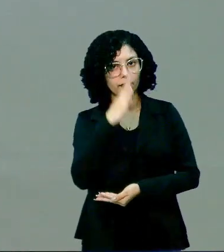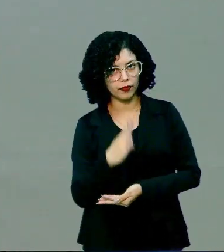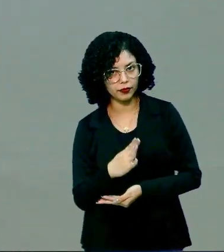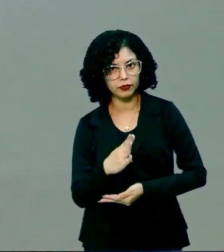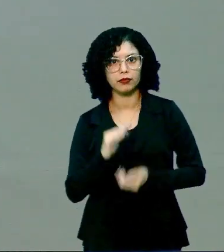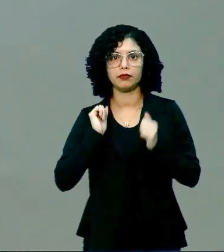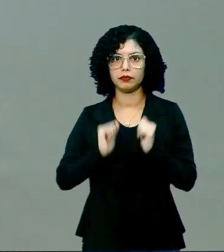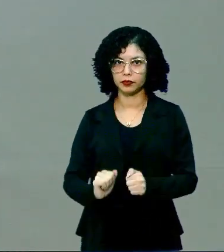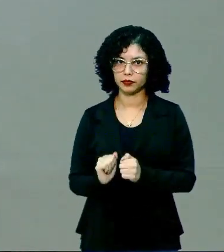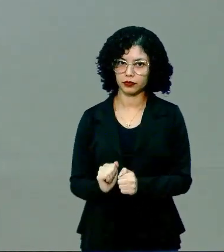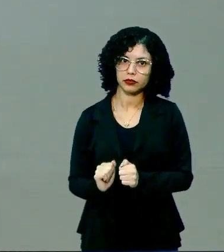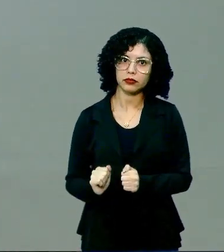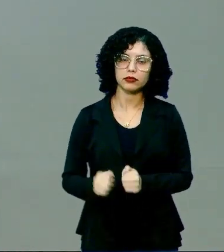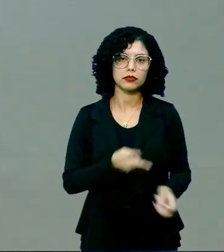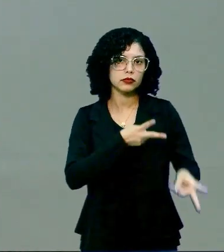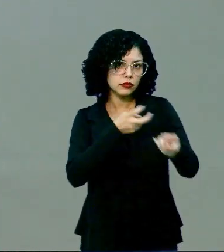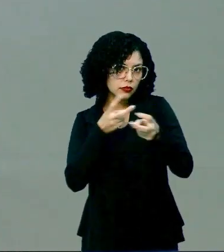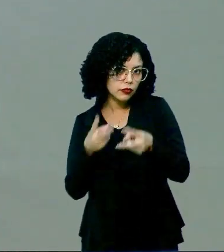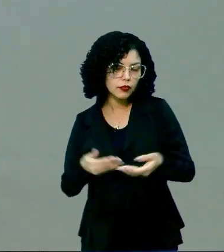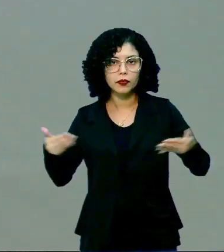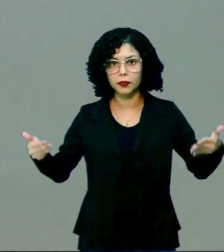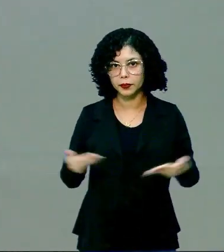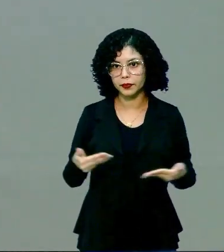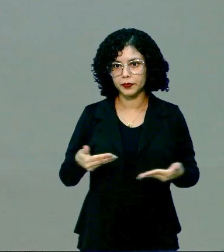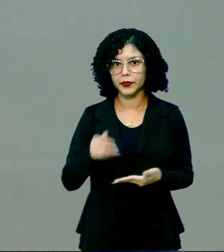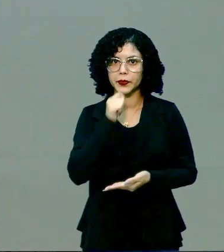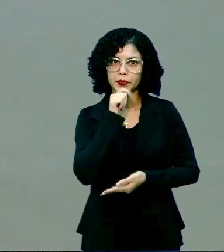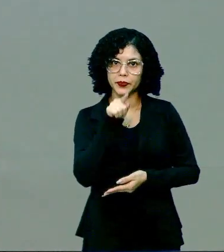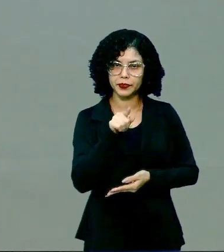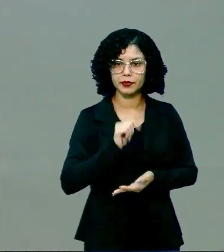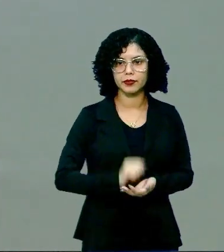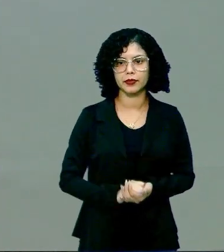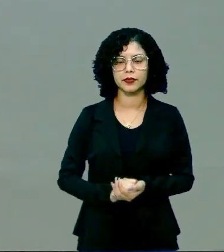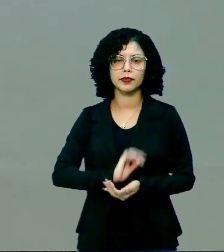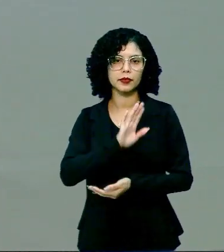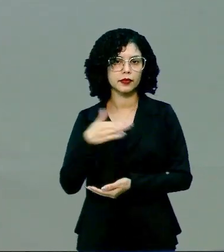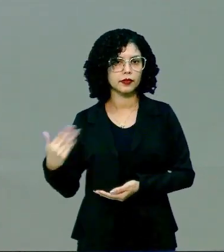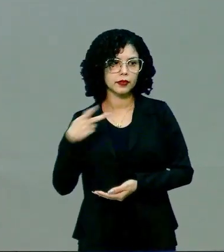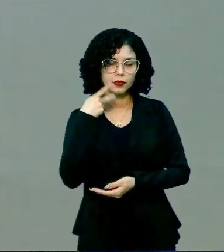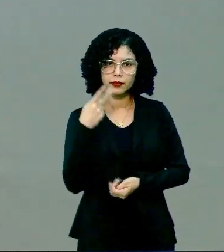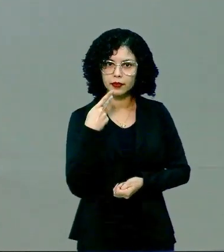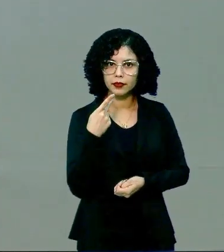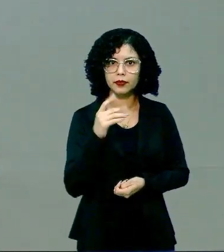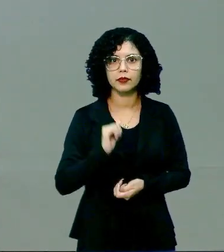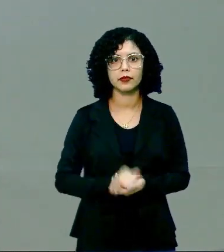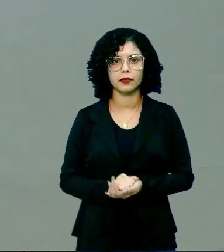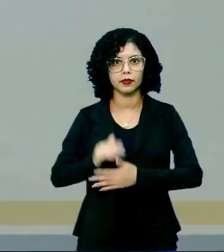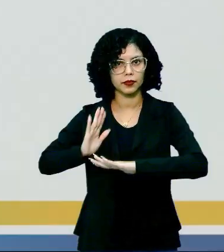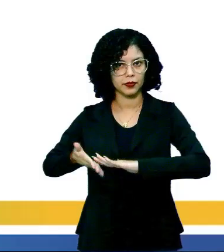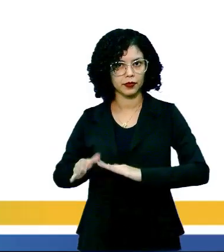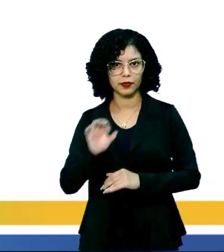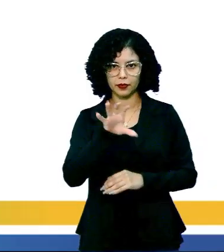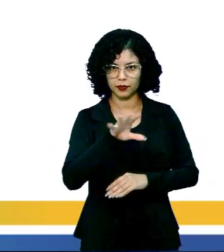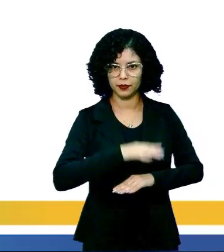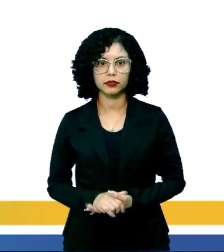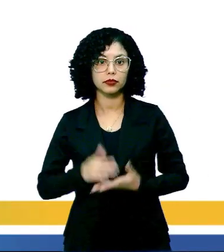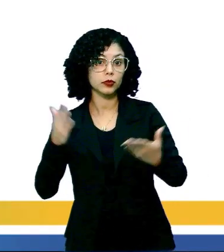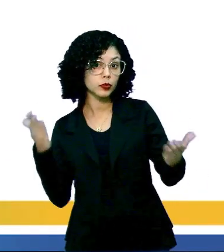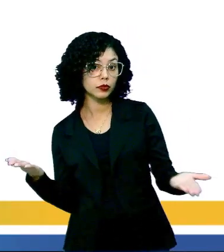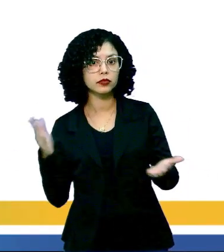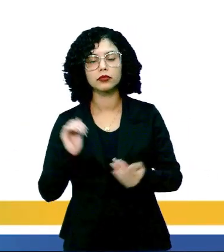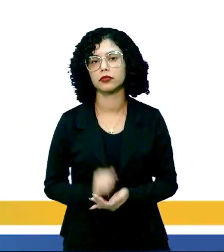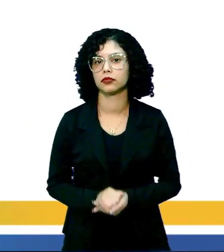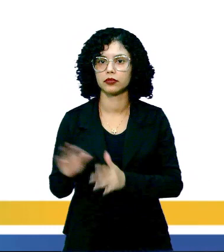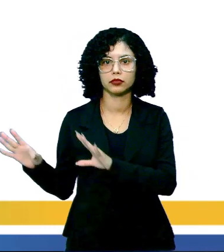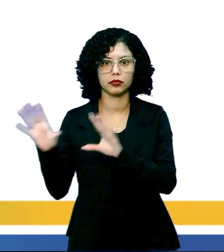Brasil e que podem ser percebidas atualmente aí, tá? Então, quando nós falamos de contemporâneo, é isso.